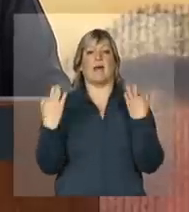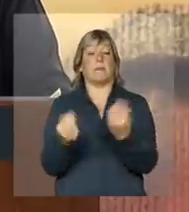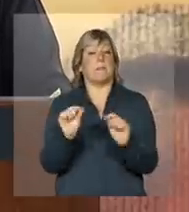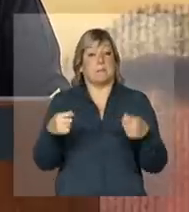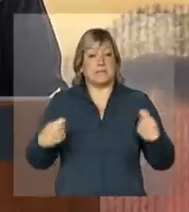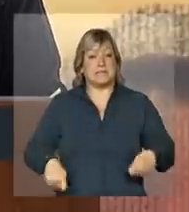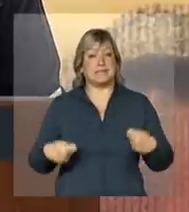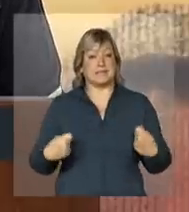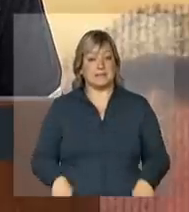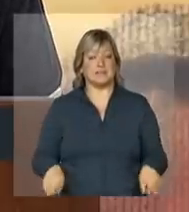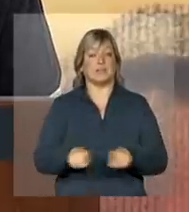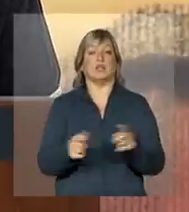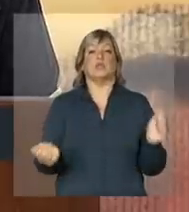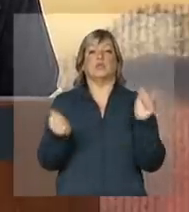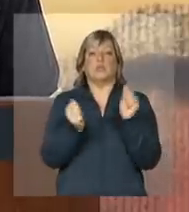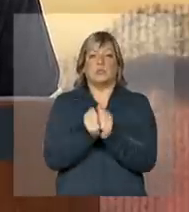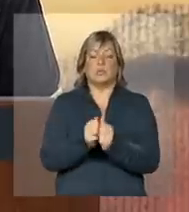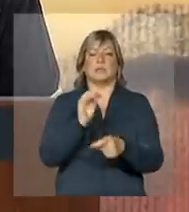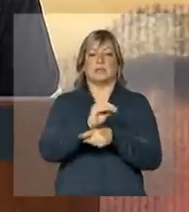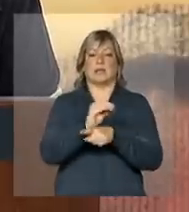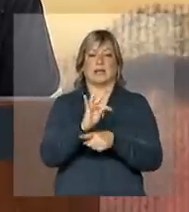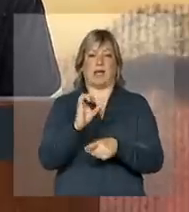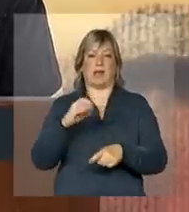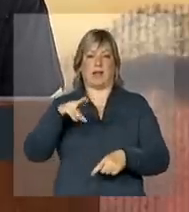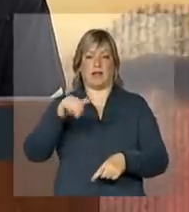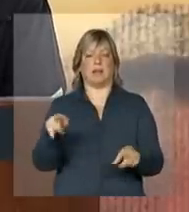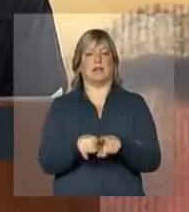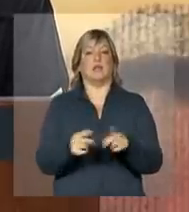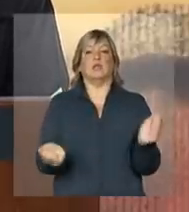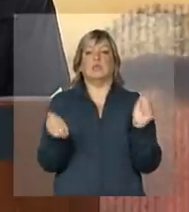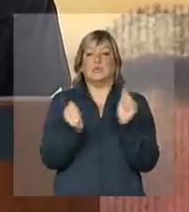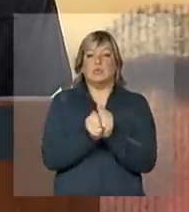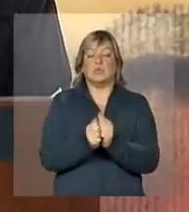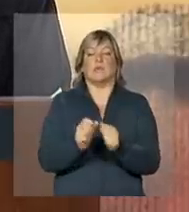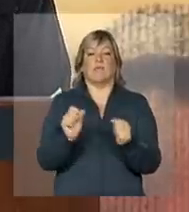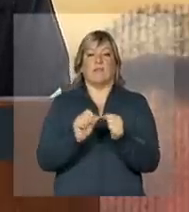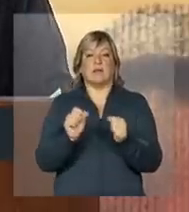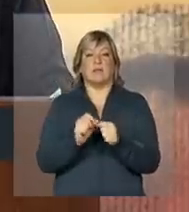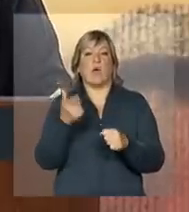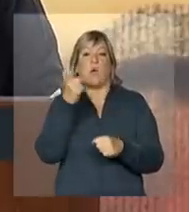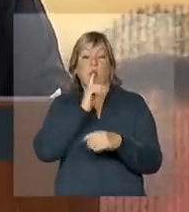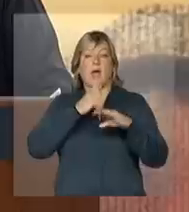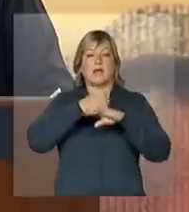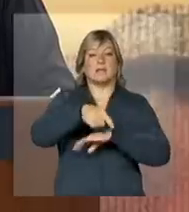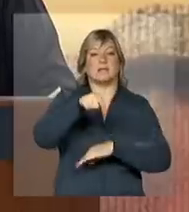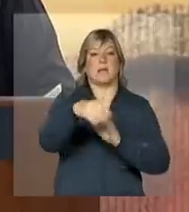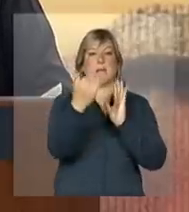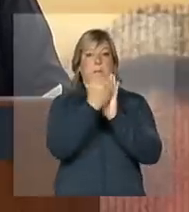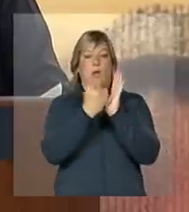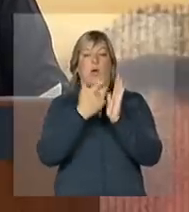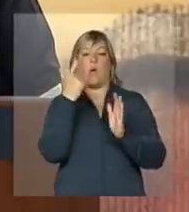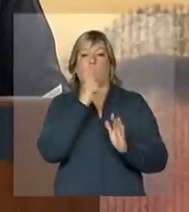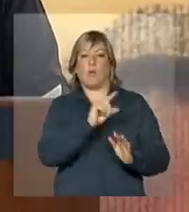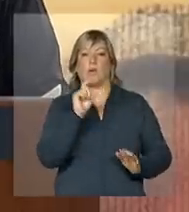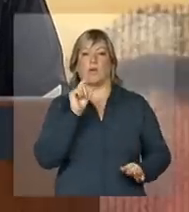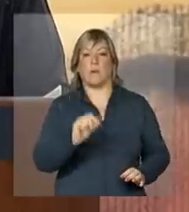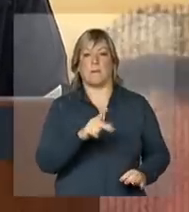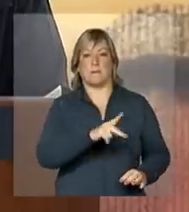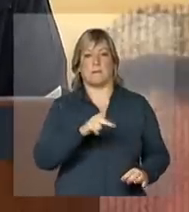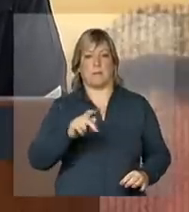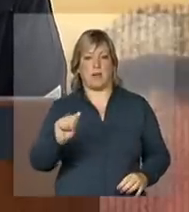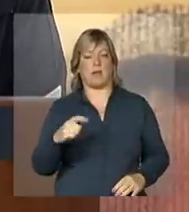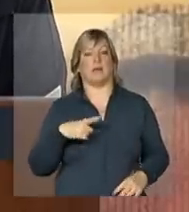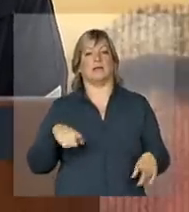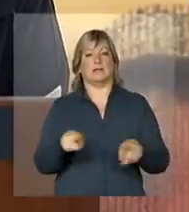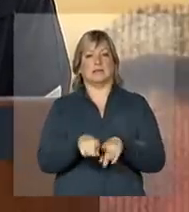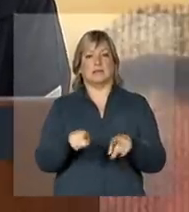necessitem junto com a assistência técnica junto com a construção do acesso ao programa de aquisição de alimentos e junto com